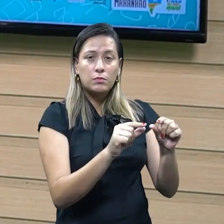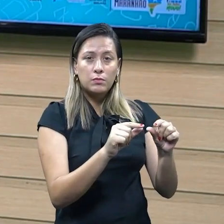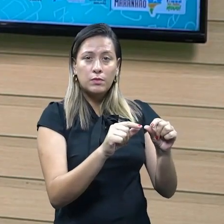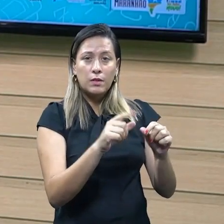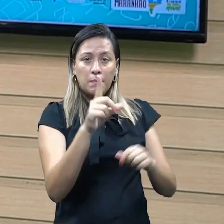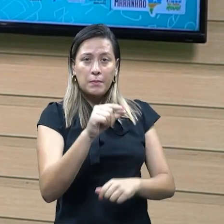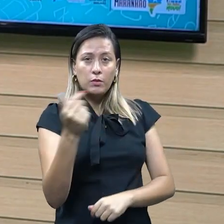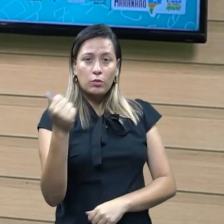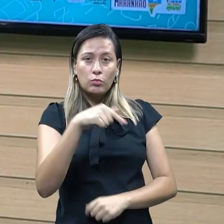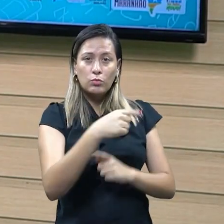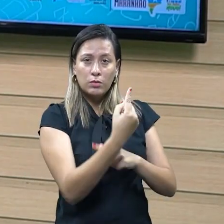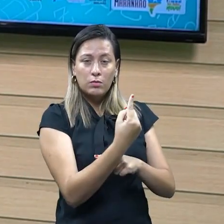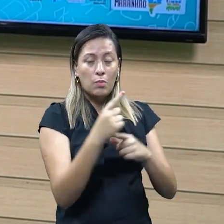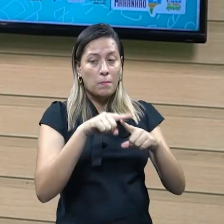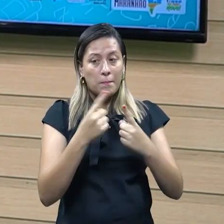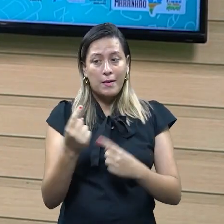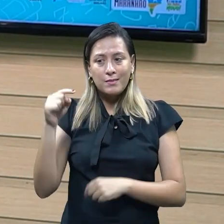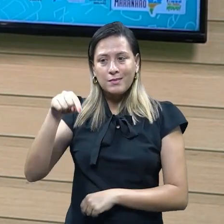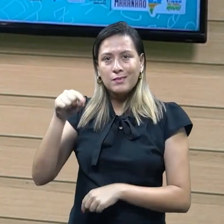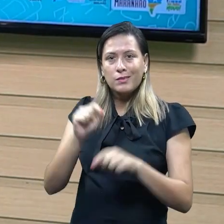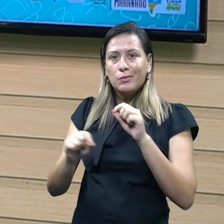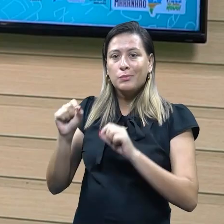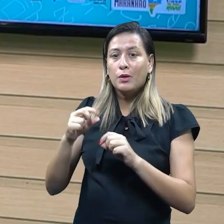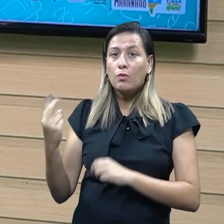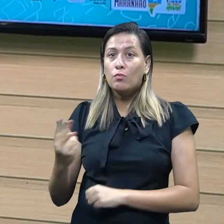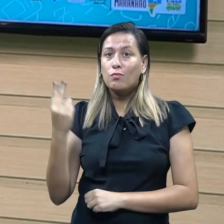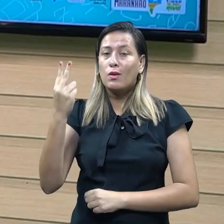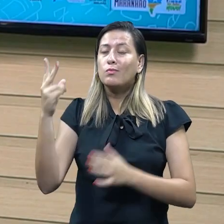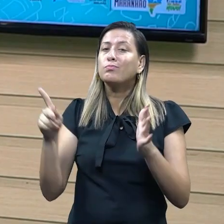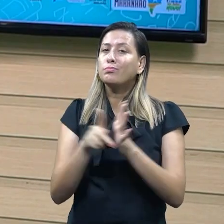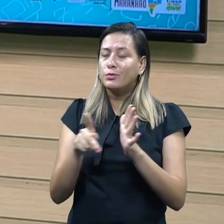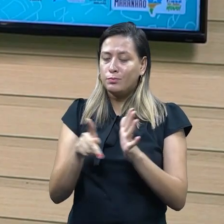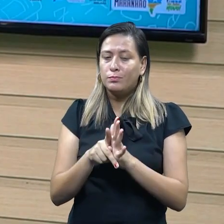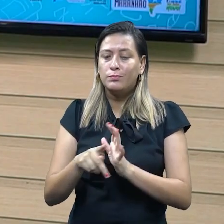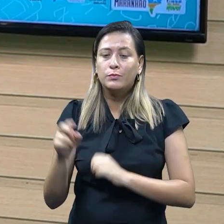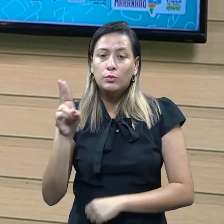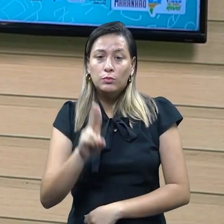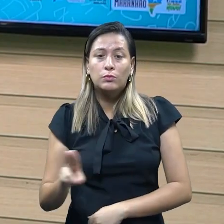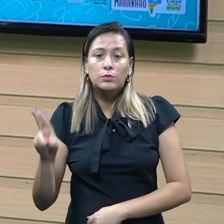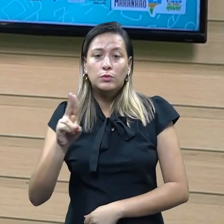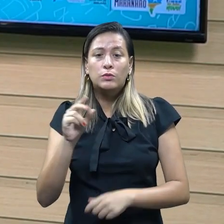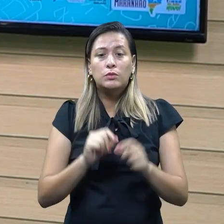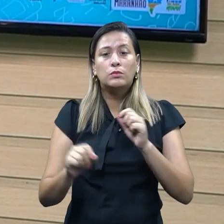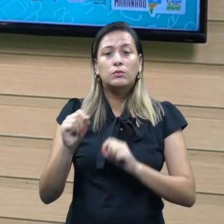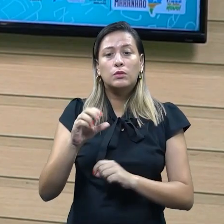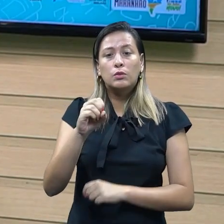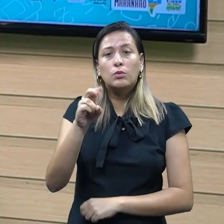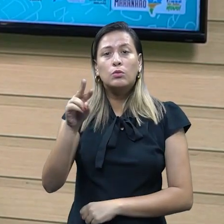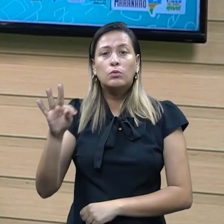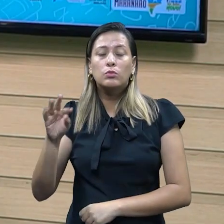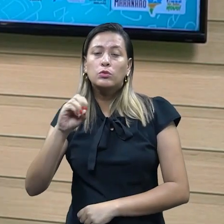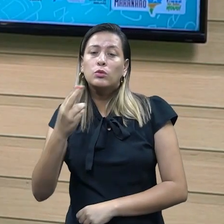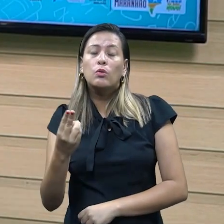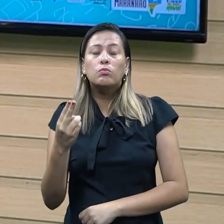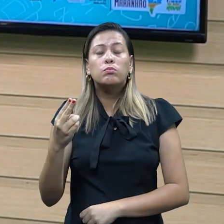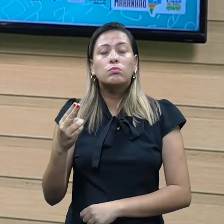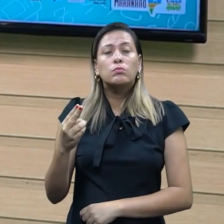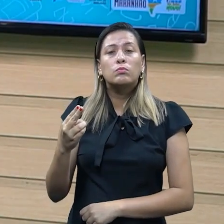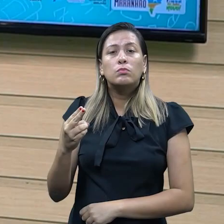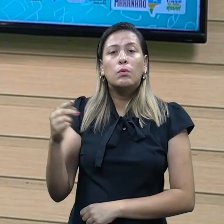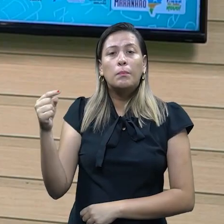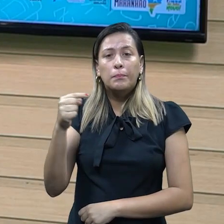que 1, aqui está um exemplo, só que esse é um valor fixo. Quando você utiliza o Zoom Out ou